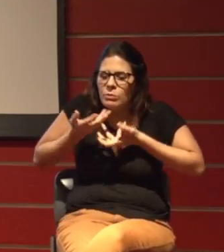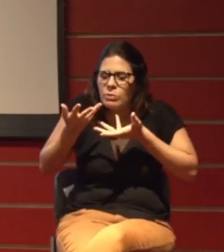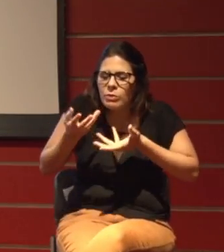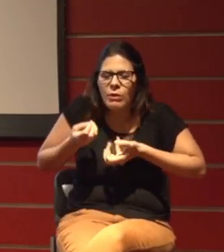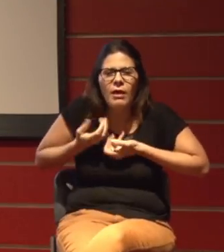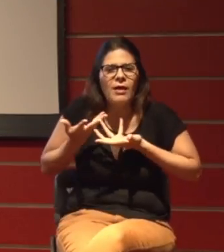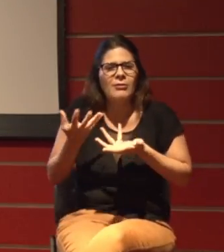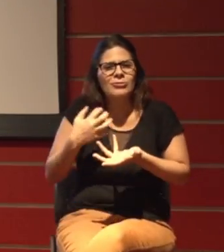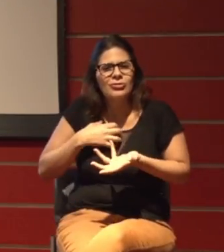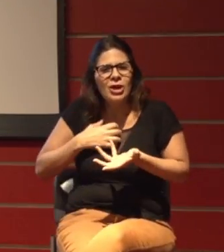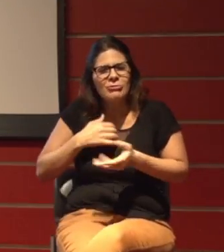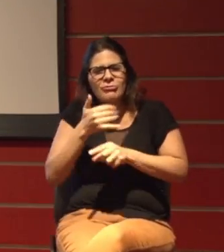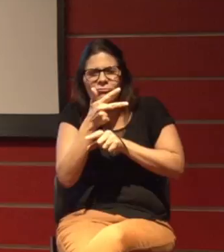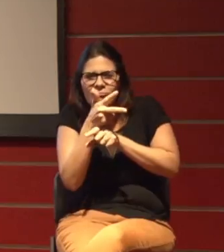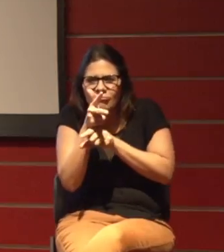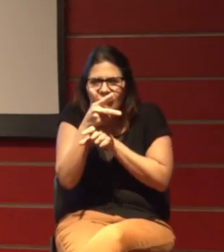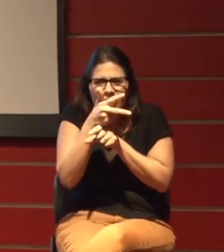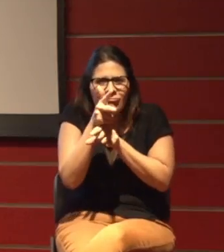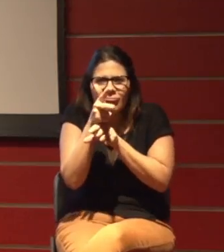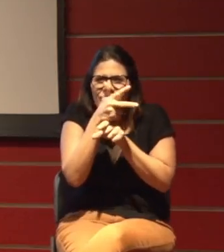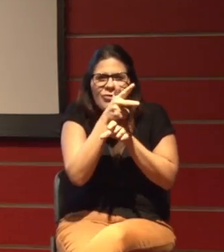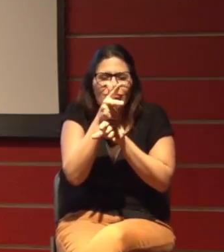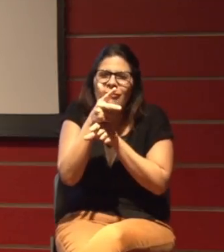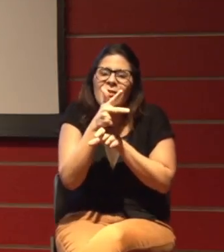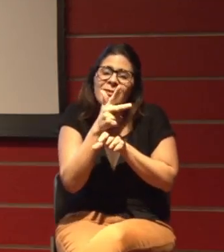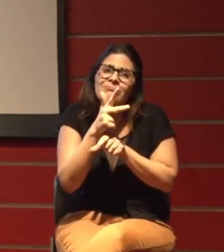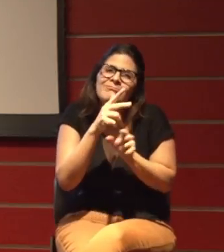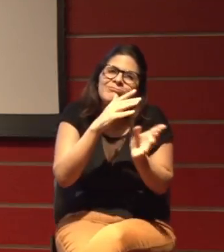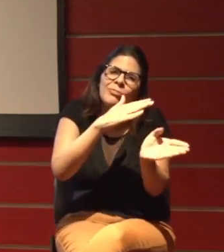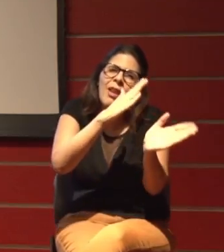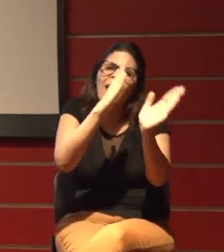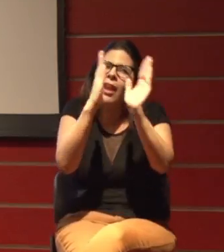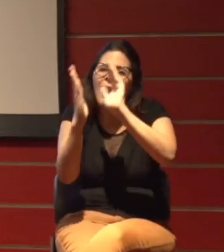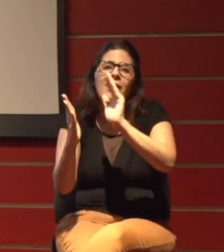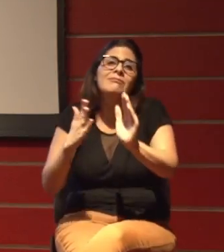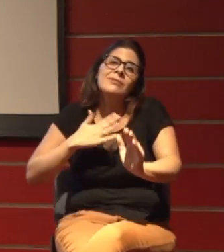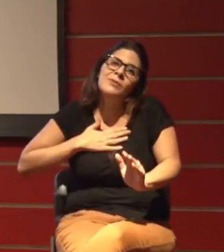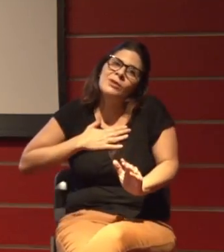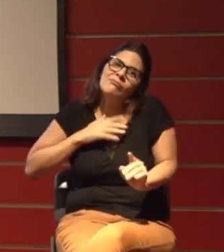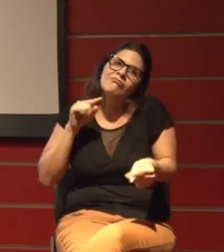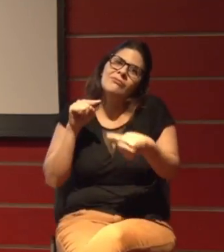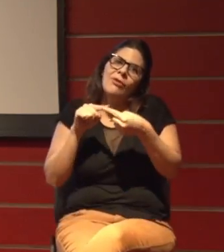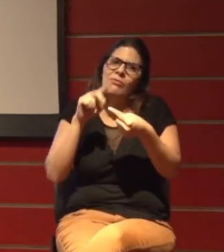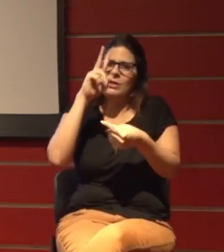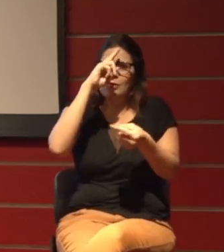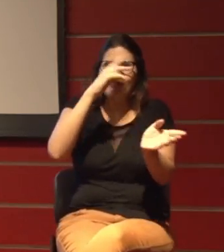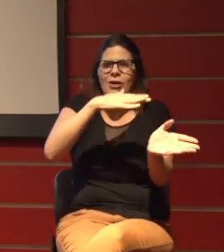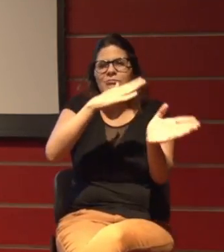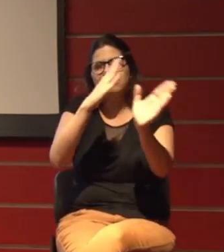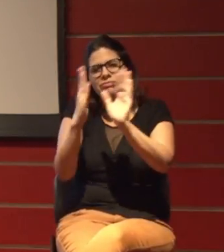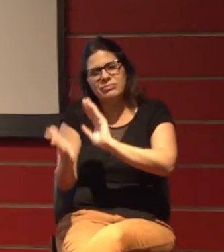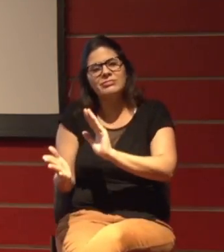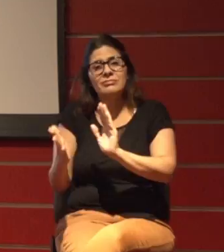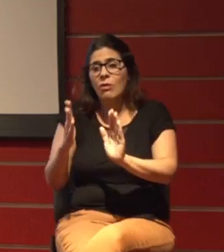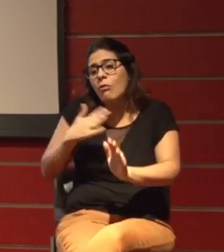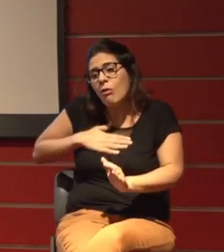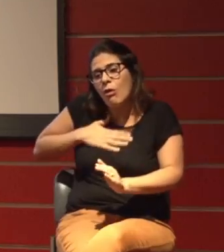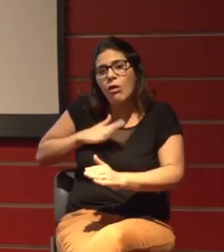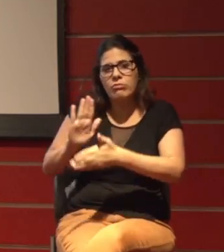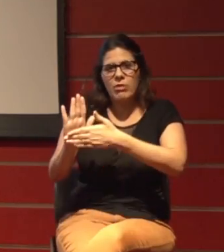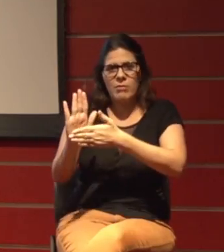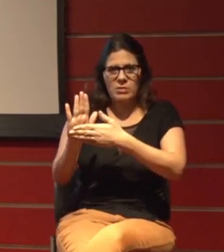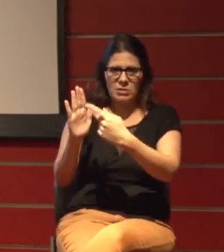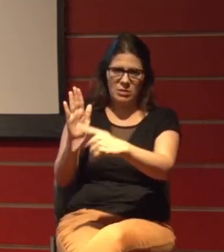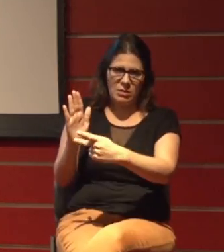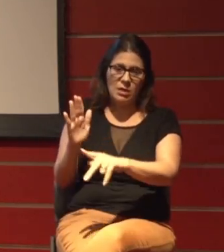filmar e de contar histórias assim de uma maneira poética então eh eu gosto dessa proposta dele e e te O Paulo foi a única as